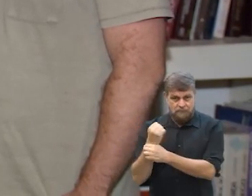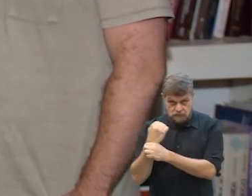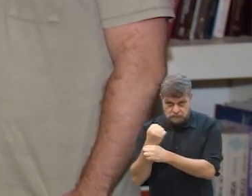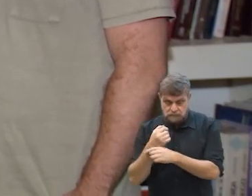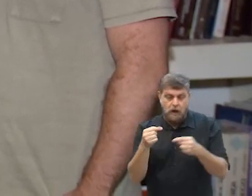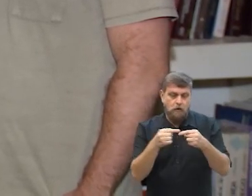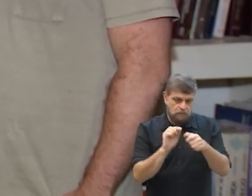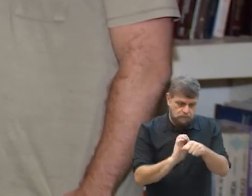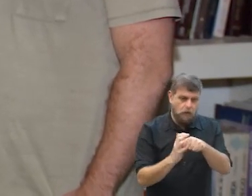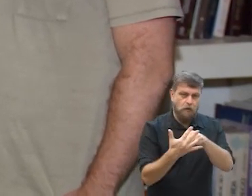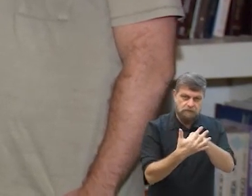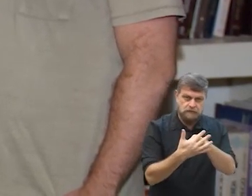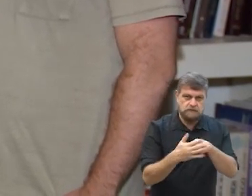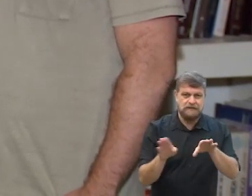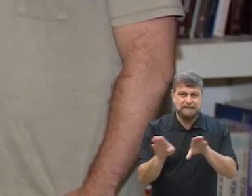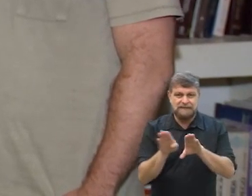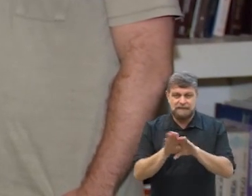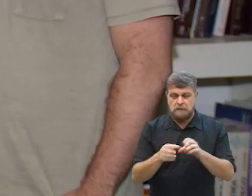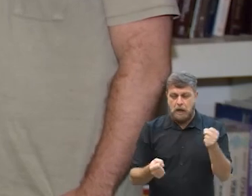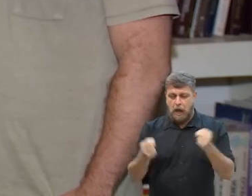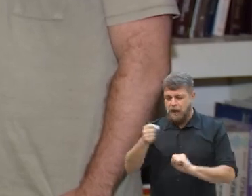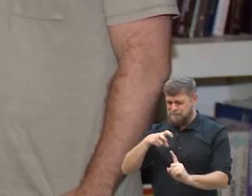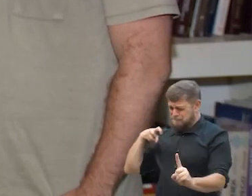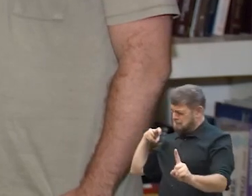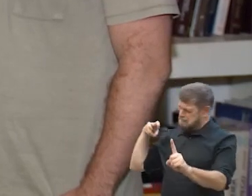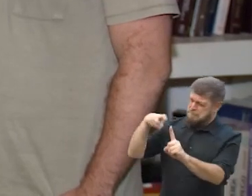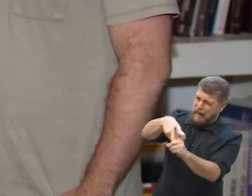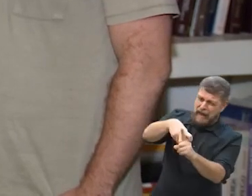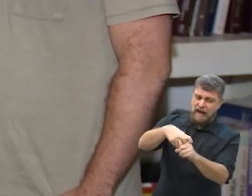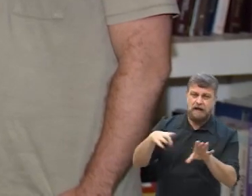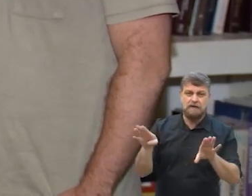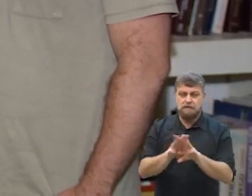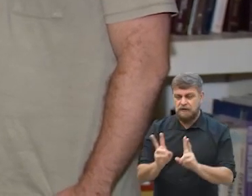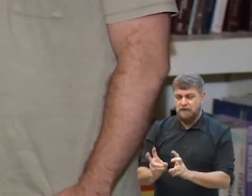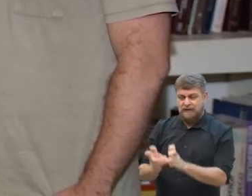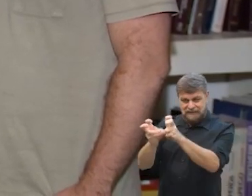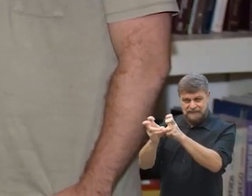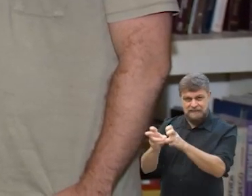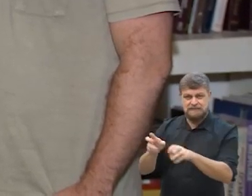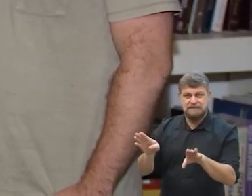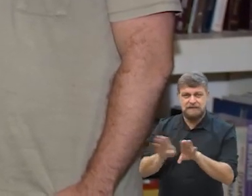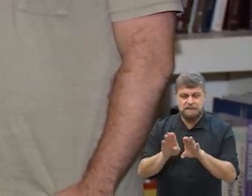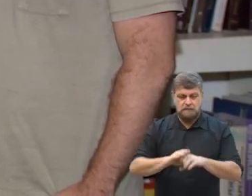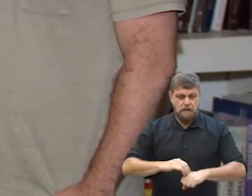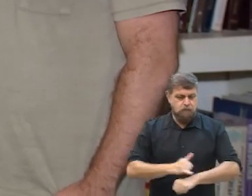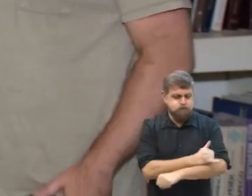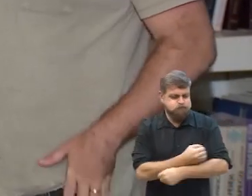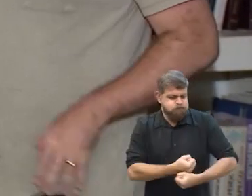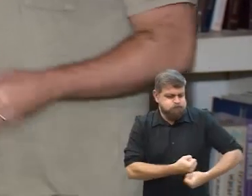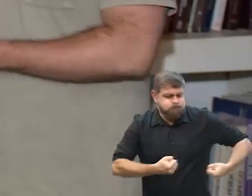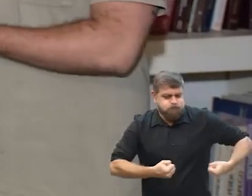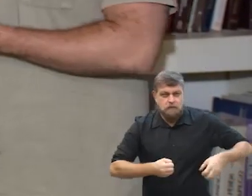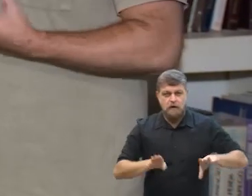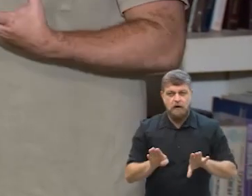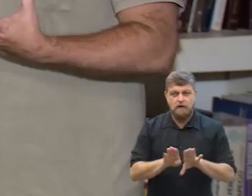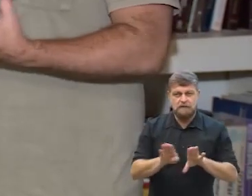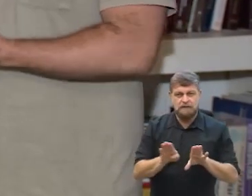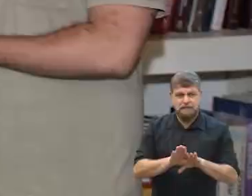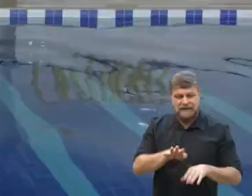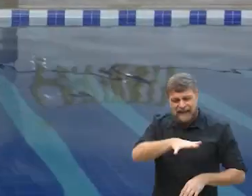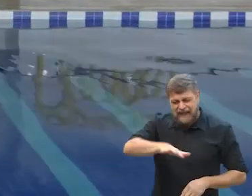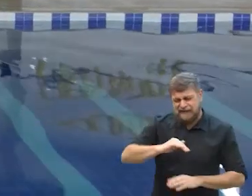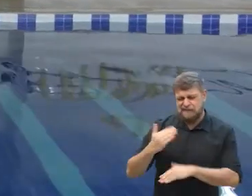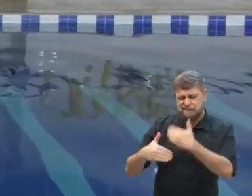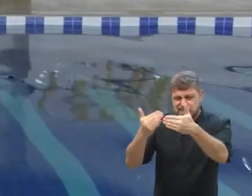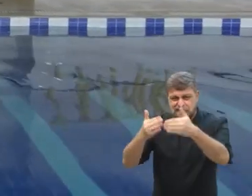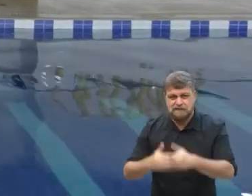Covid, está em acidentes automobilísticos, está no câncer, está na obesidade, está no desenvolvimento. É muito ampla, né?